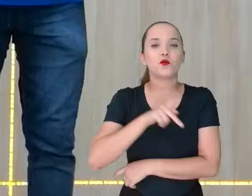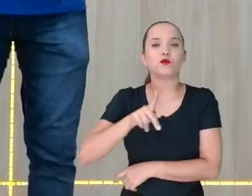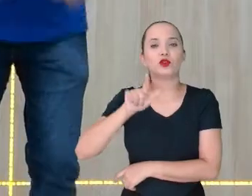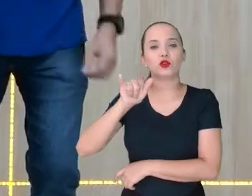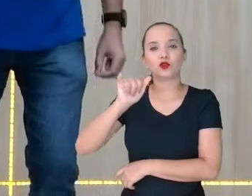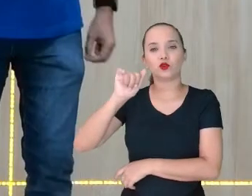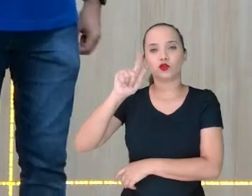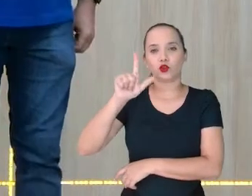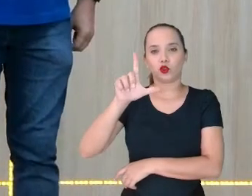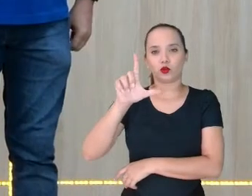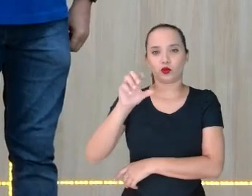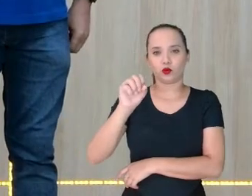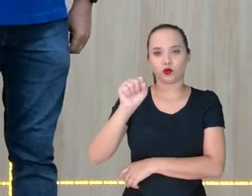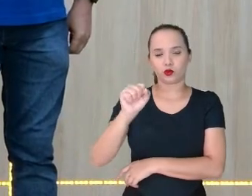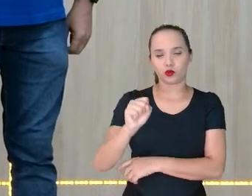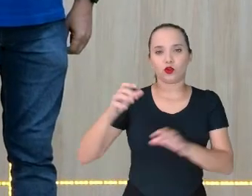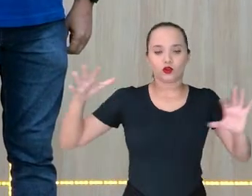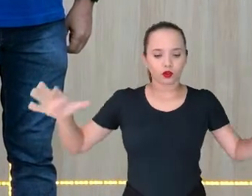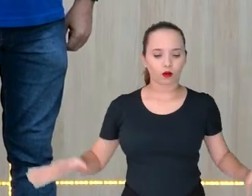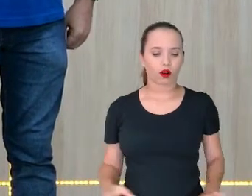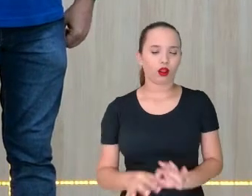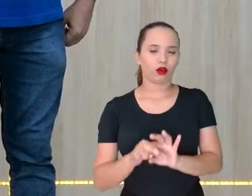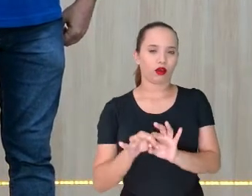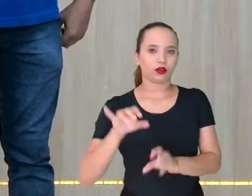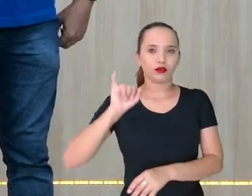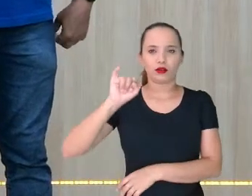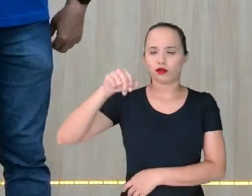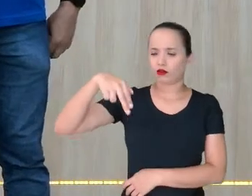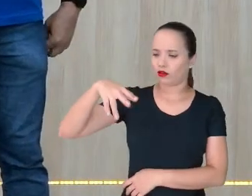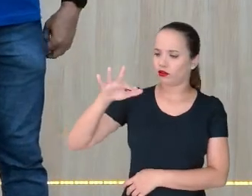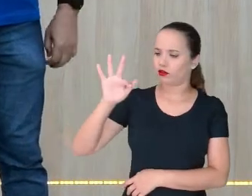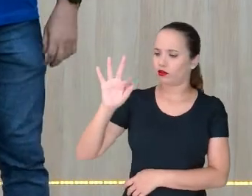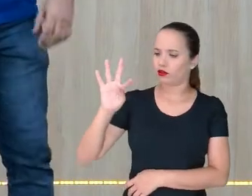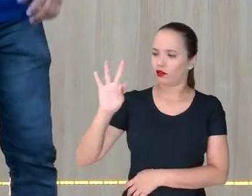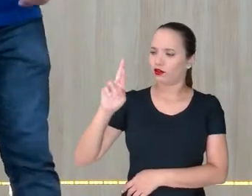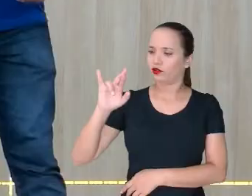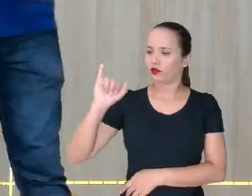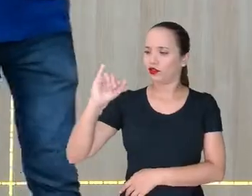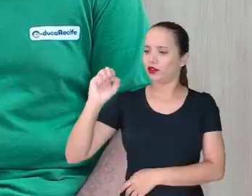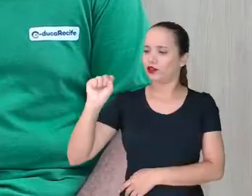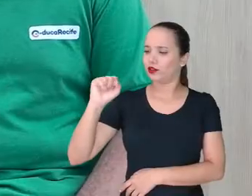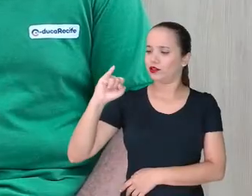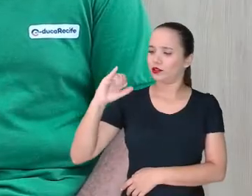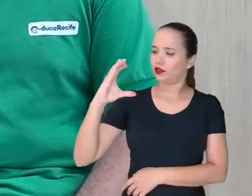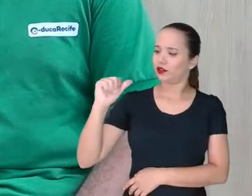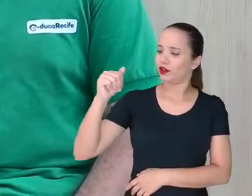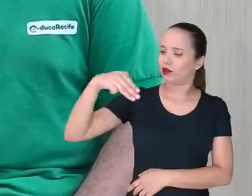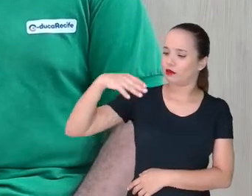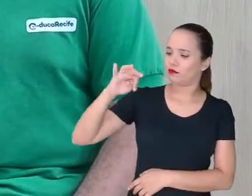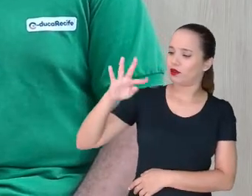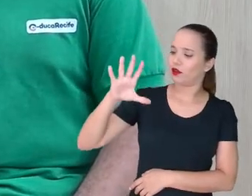intrinsecamente ligados. Isso, Olha, veja tu só. já dissesse isso? Uma vez só, viu? Pronto.